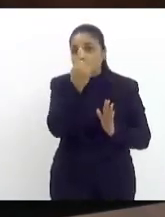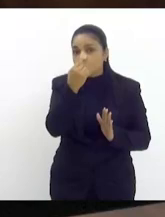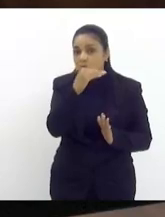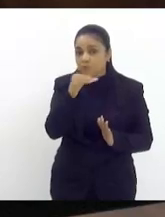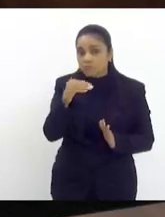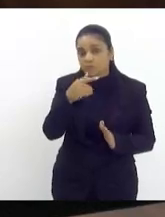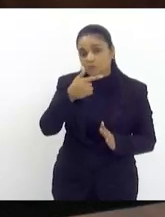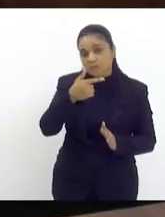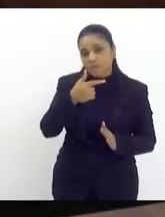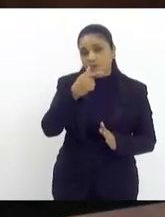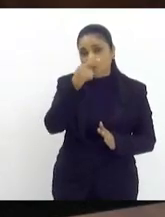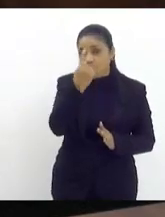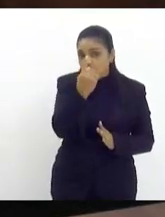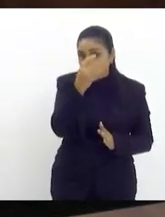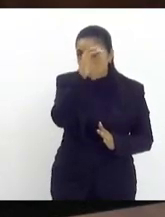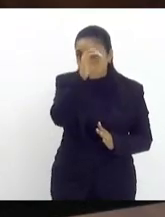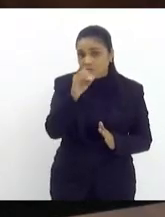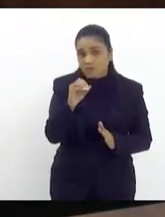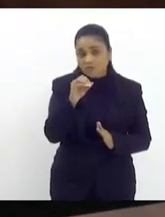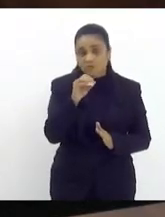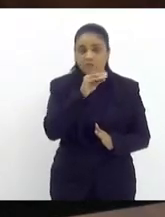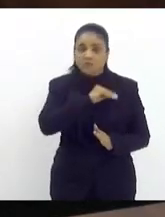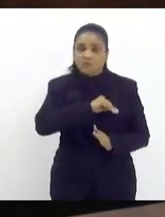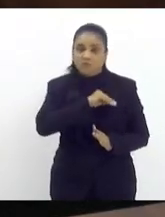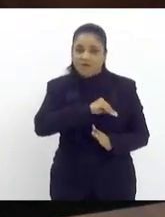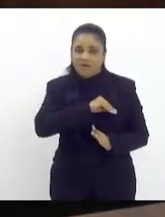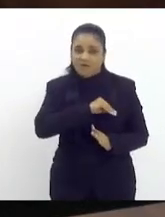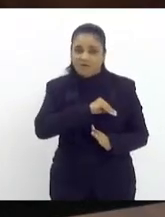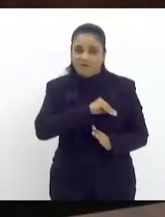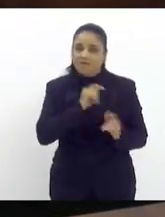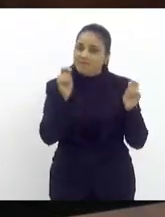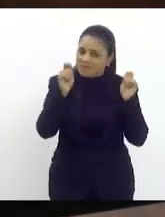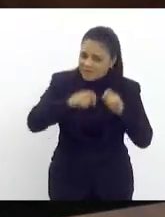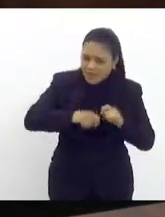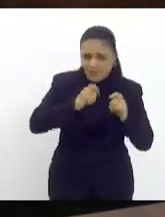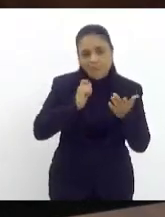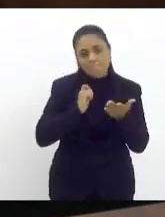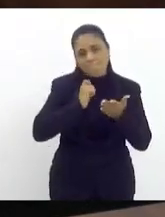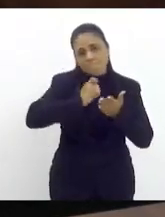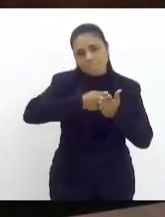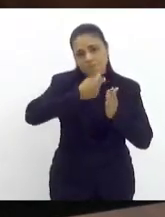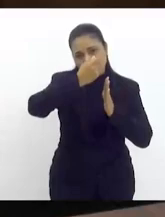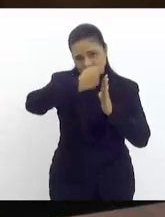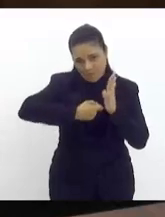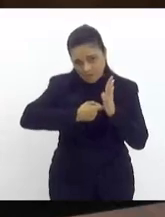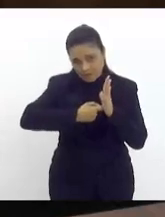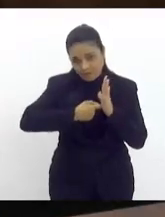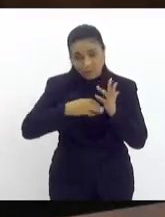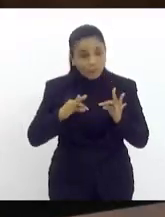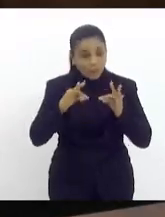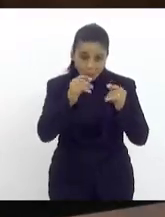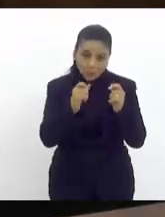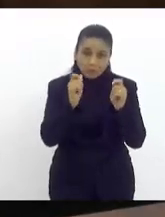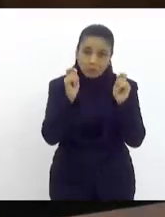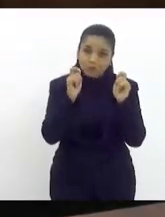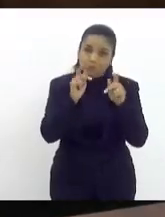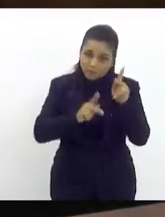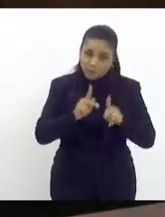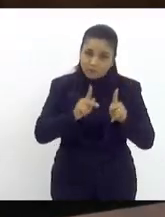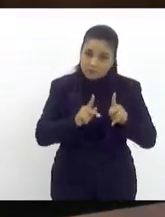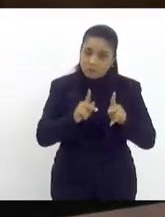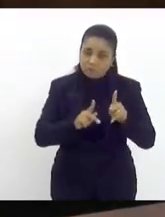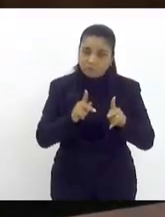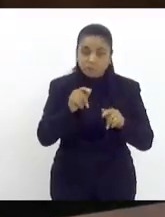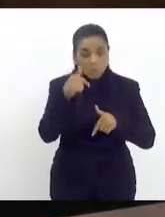mínimo. Aí sim, esse valor cabe no bolso do trabalhador. Aí todos vão poder pagar, porque o operário, o